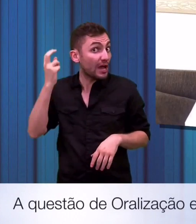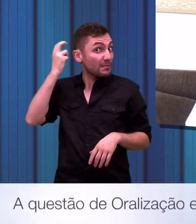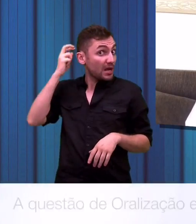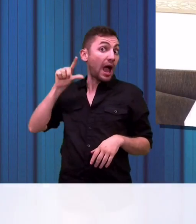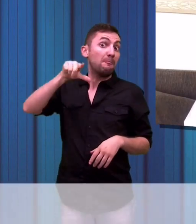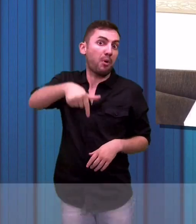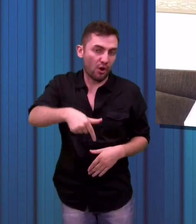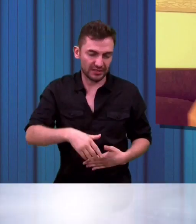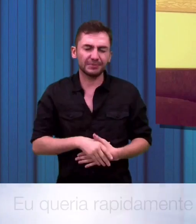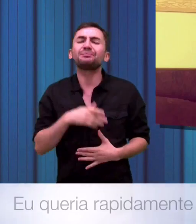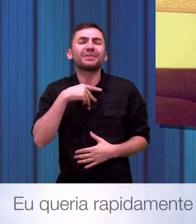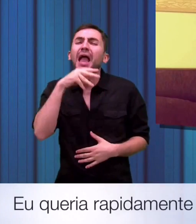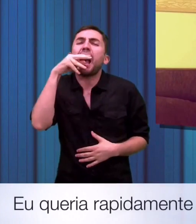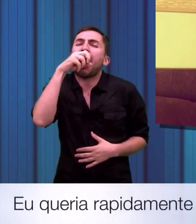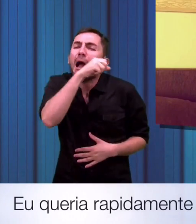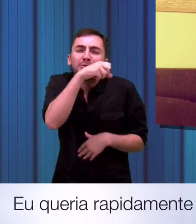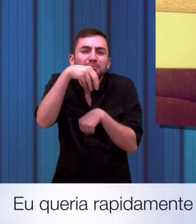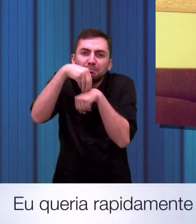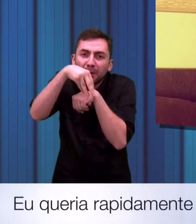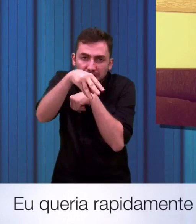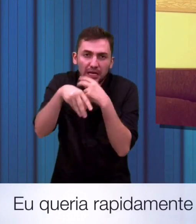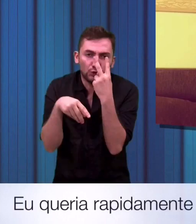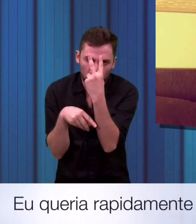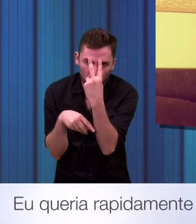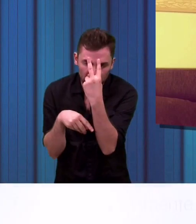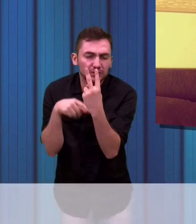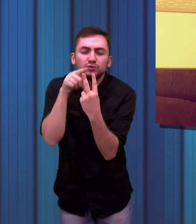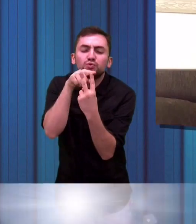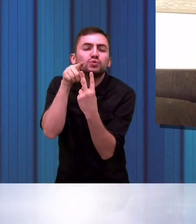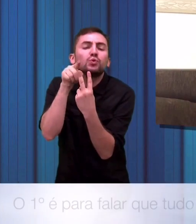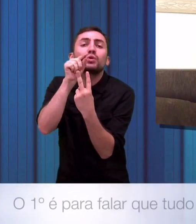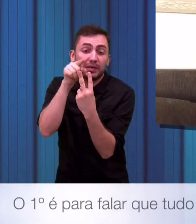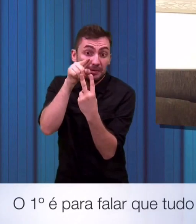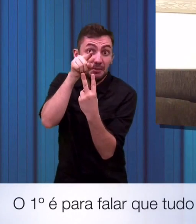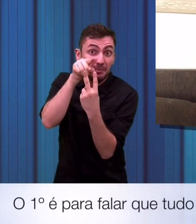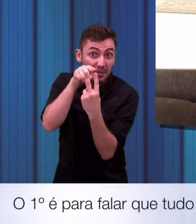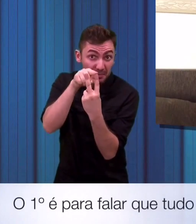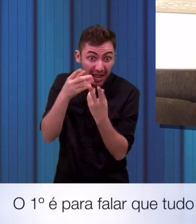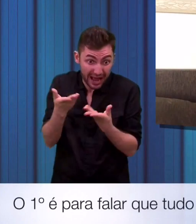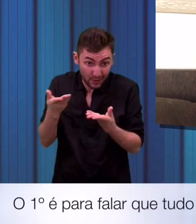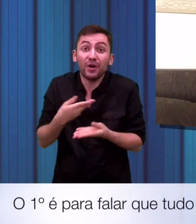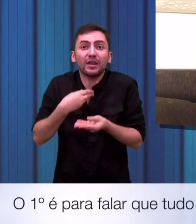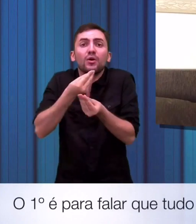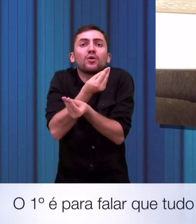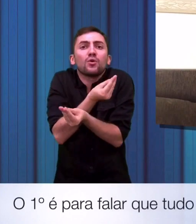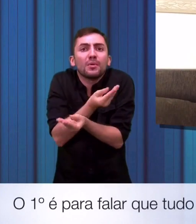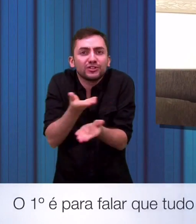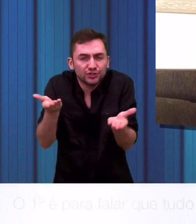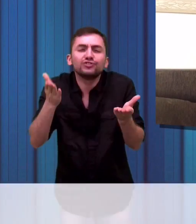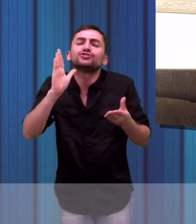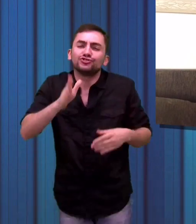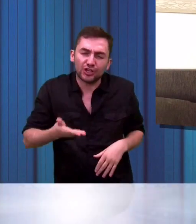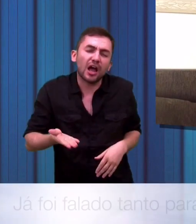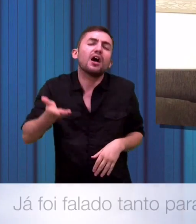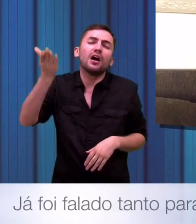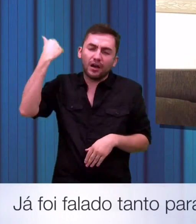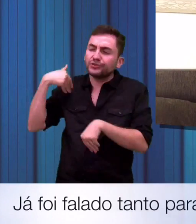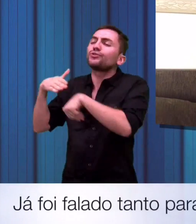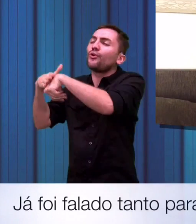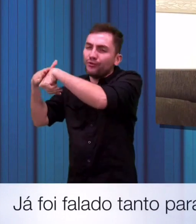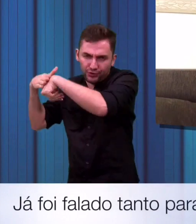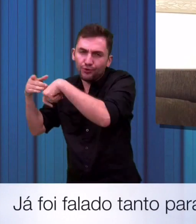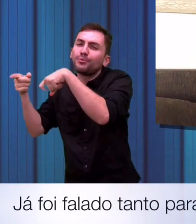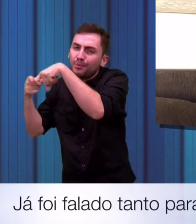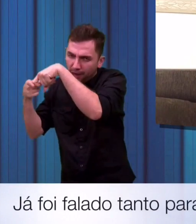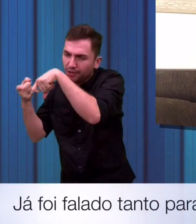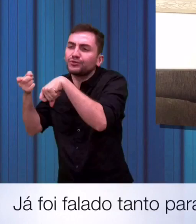fono após o implante. Eu queria rapidamente passar dois recados para vocês. Uma é para falar que tudo que eu compartilho aqui para vocês já foi